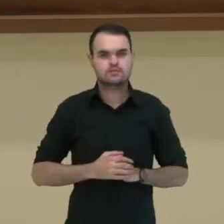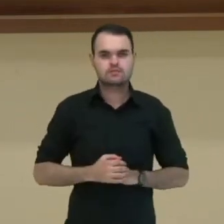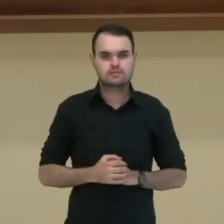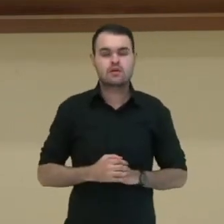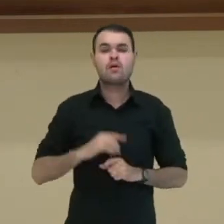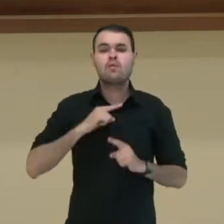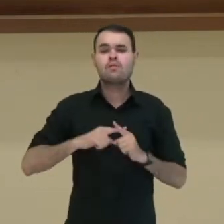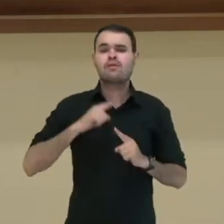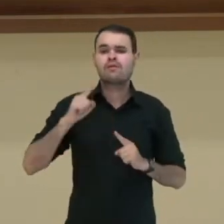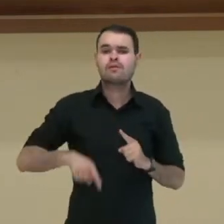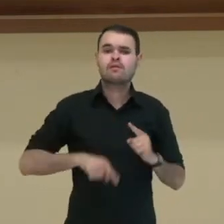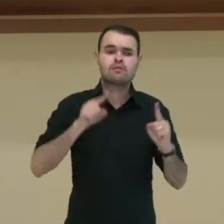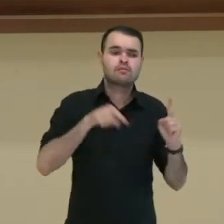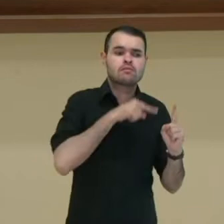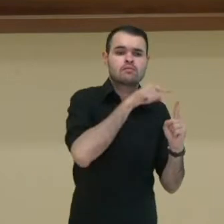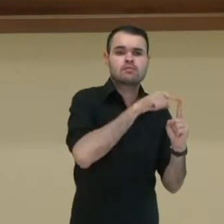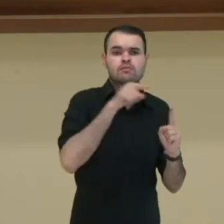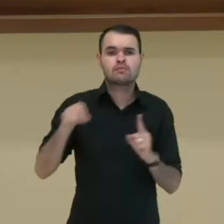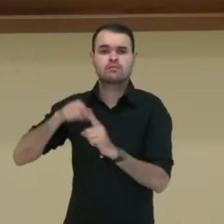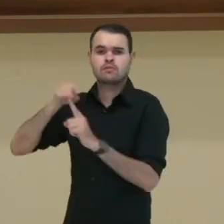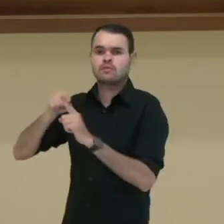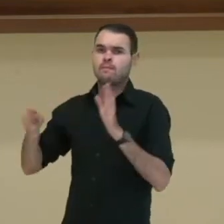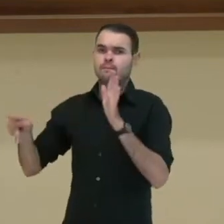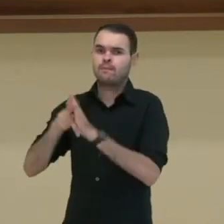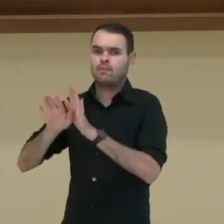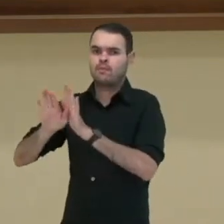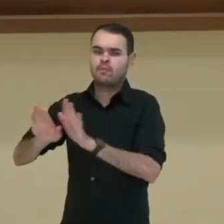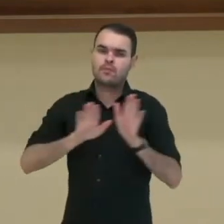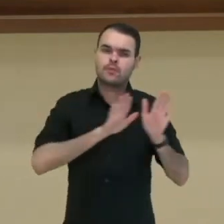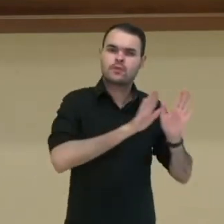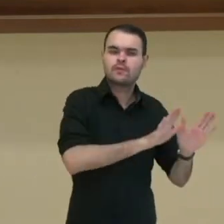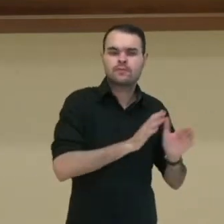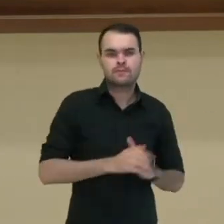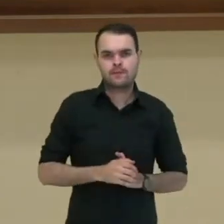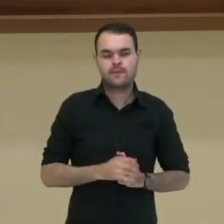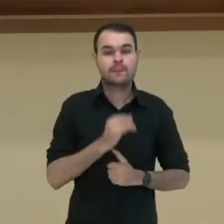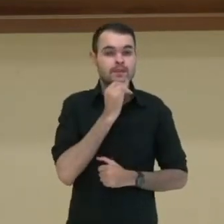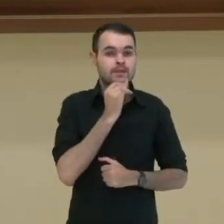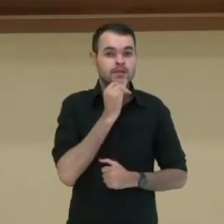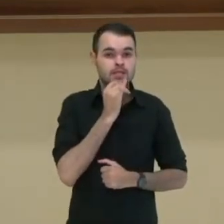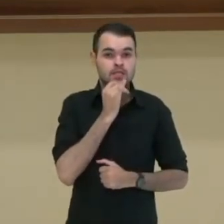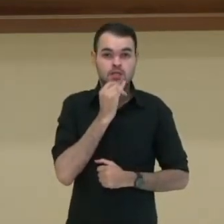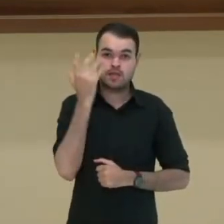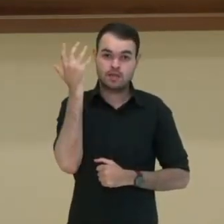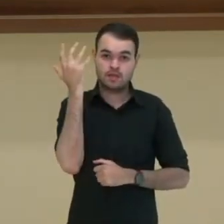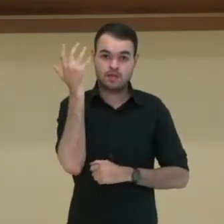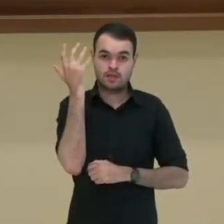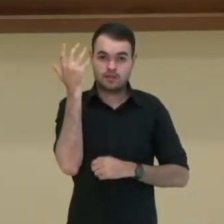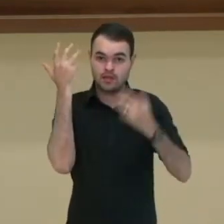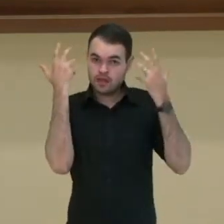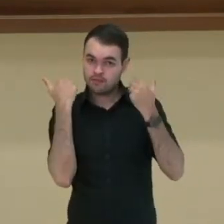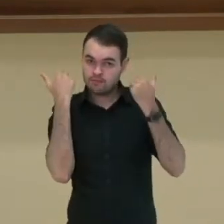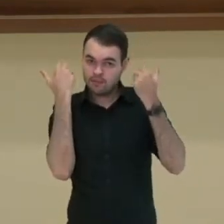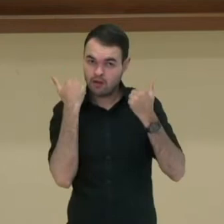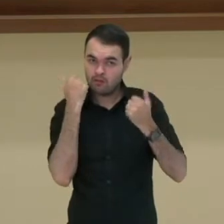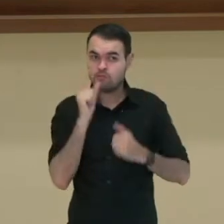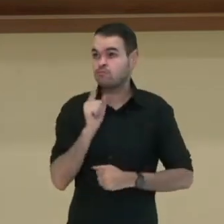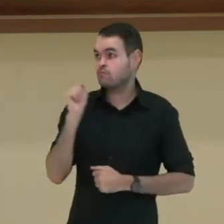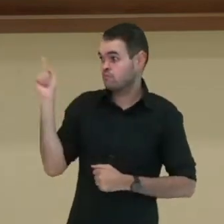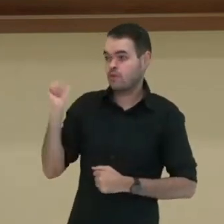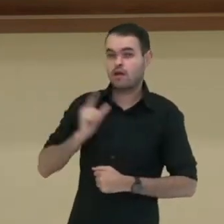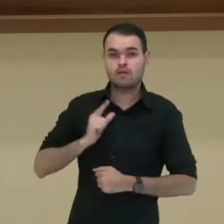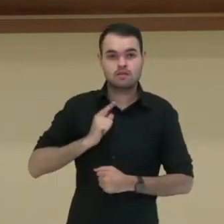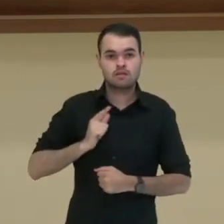são organelas típicas, específicas. Por exemplo, na célula animal, tem uma estrutura, a